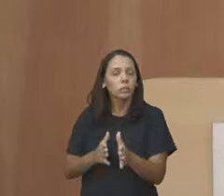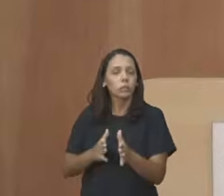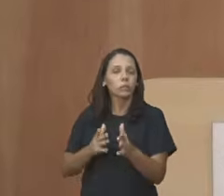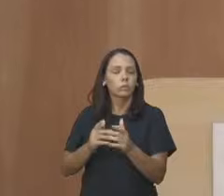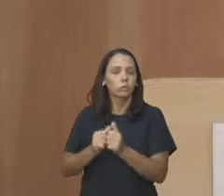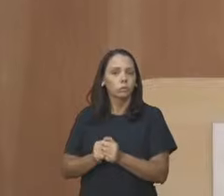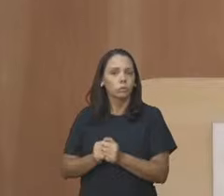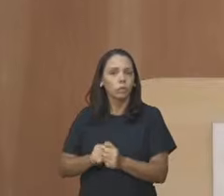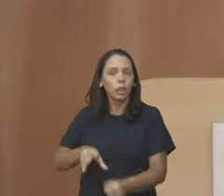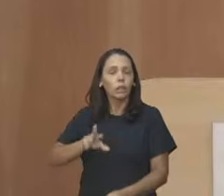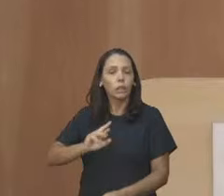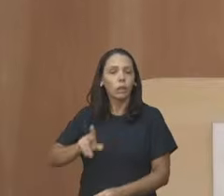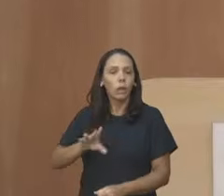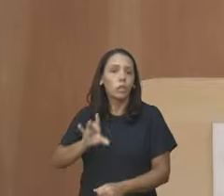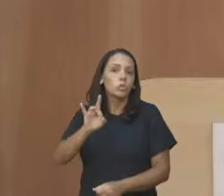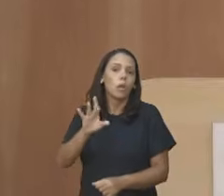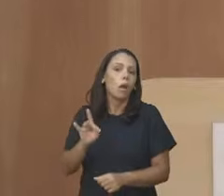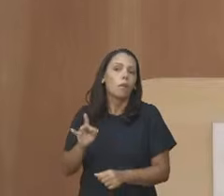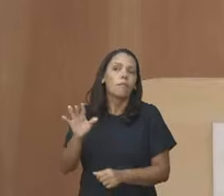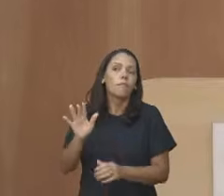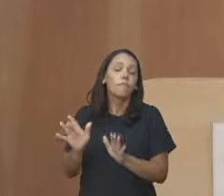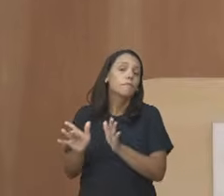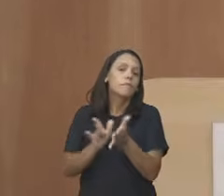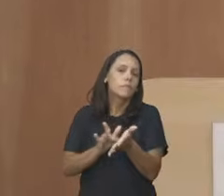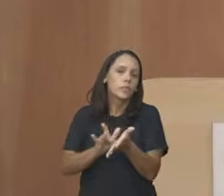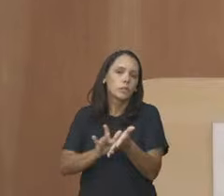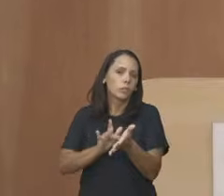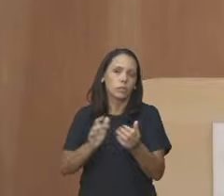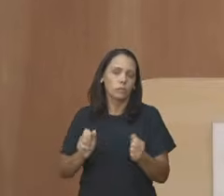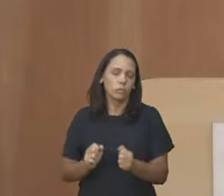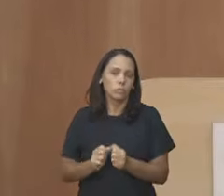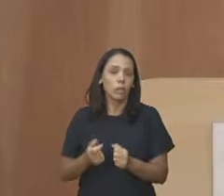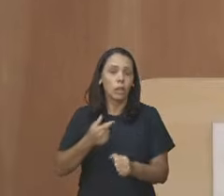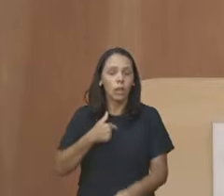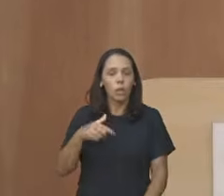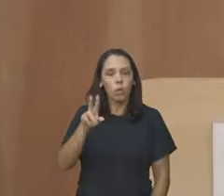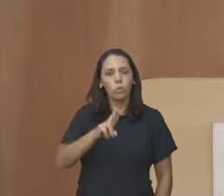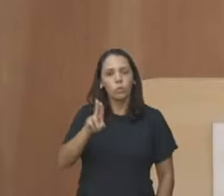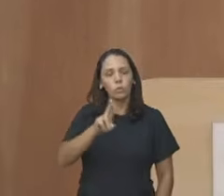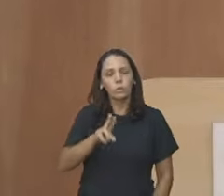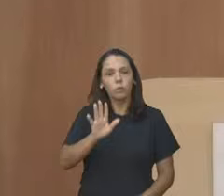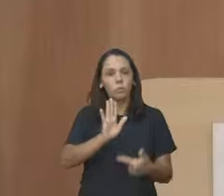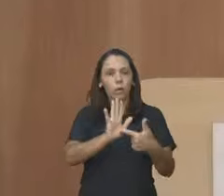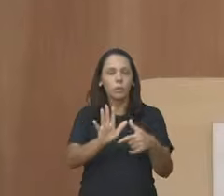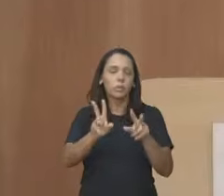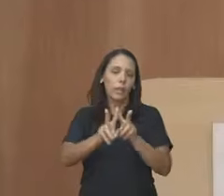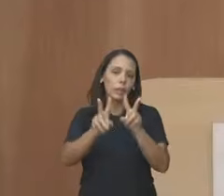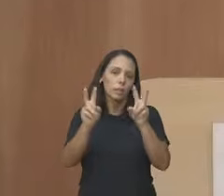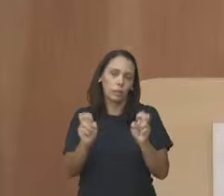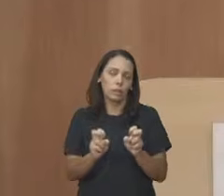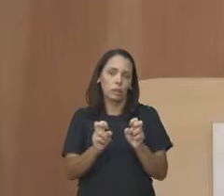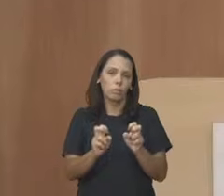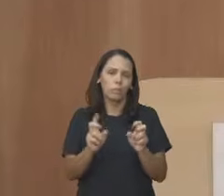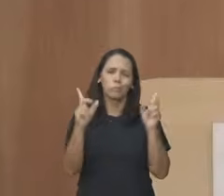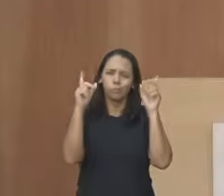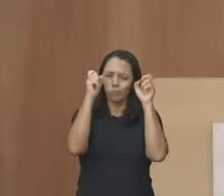está sendo apresentado aí para o município. Eu utilizei esse espaço para chamar a atenção para esse tema que é complicado, que é difícil, mas eu quero